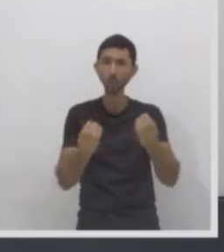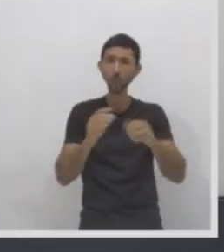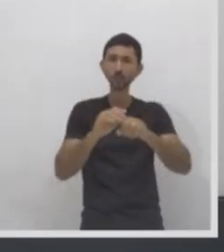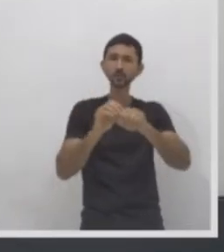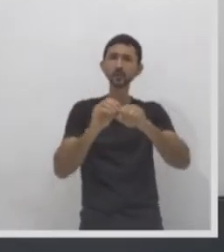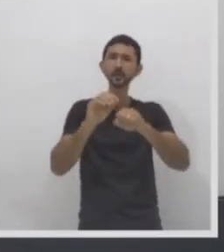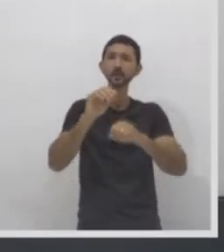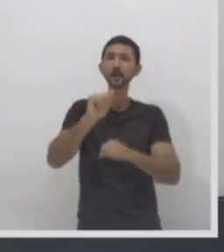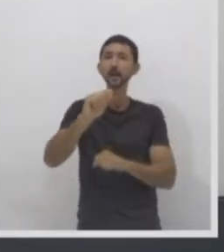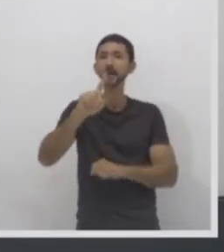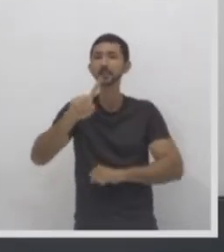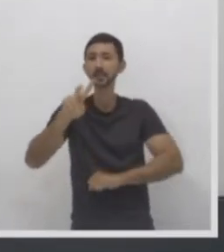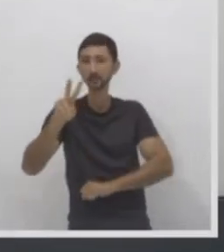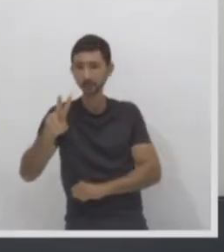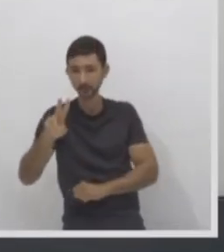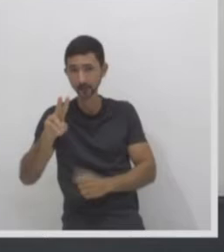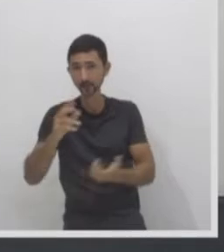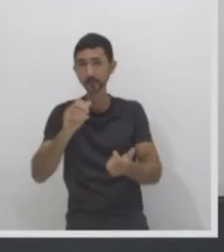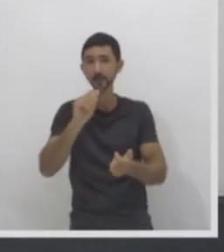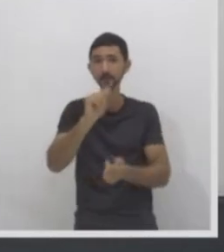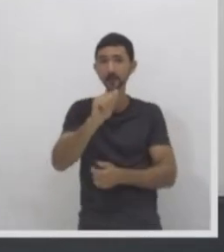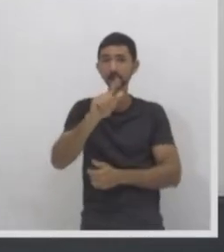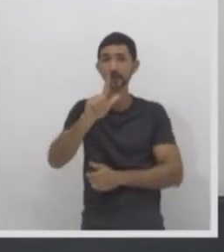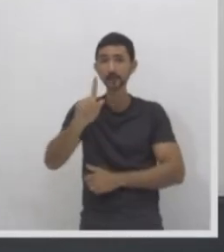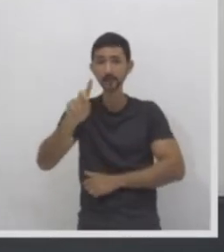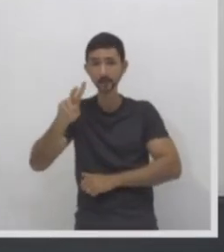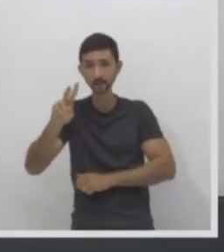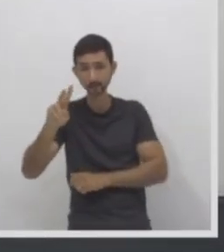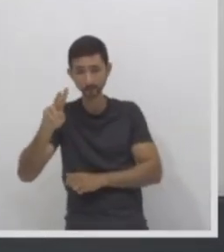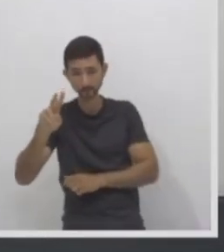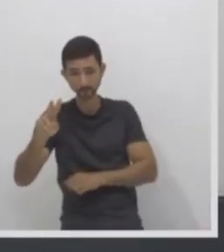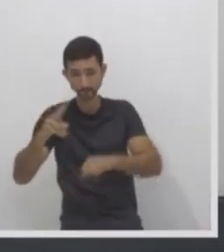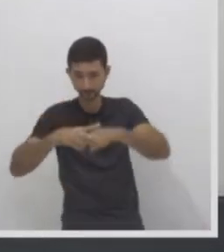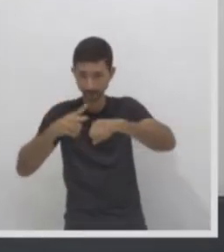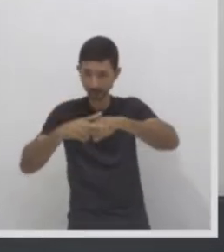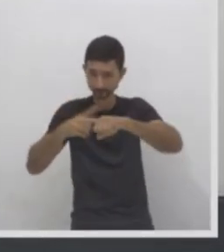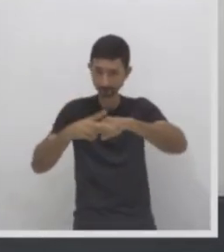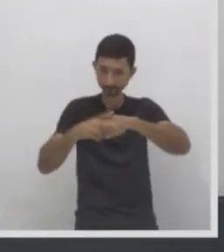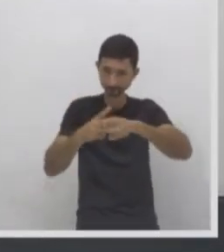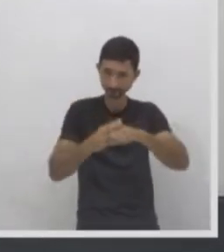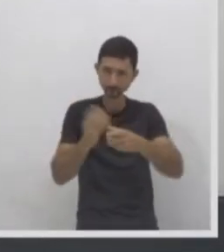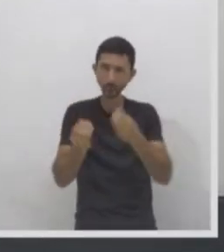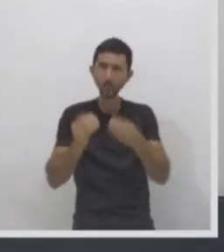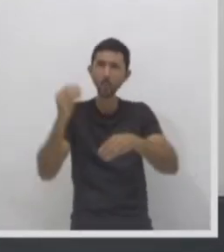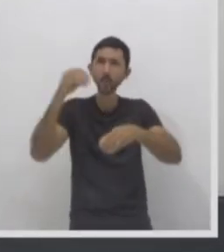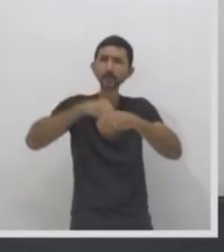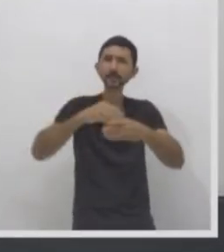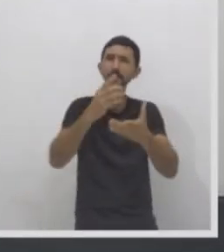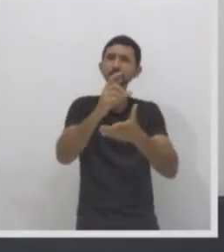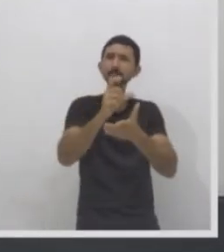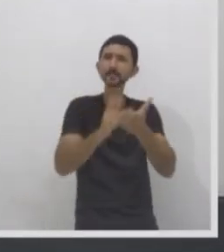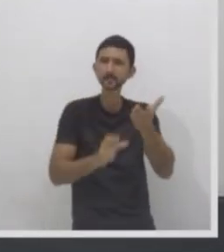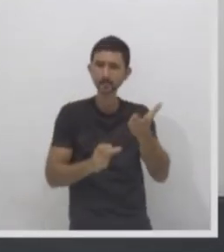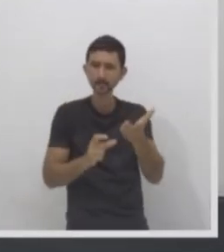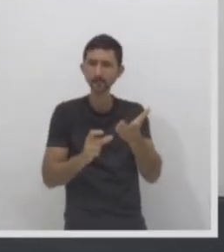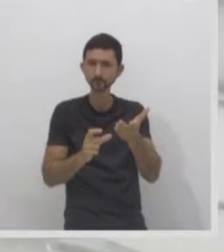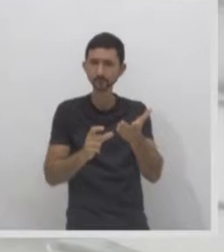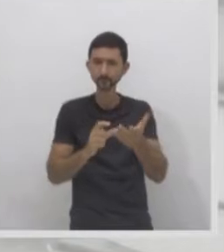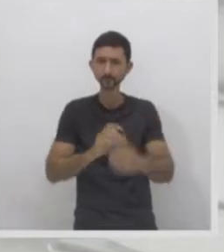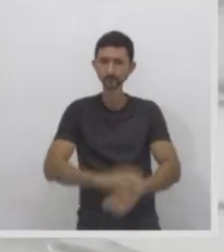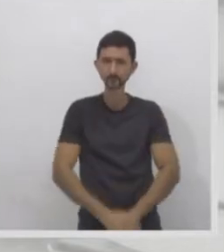adnominais e dos adjuntos adverbiais e de que papel que eles exercem dentro de um texto, como a